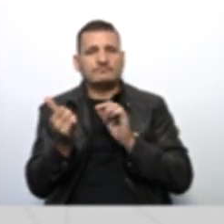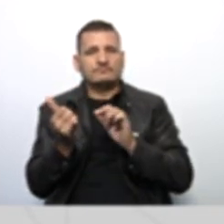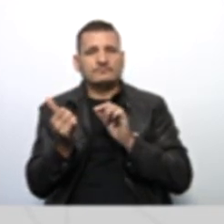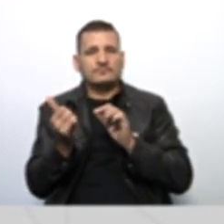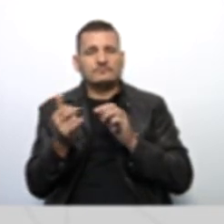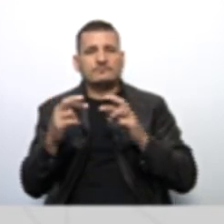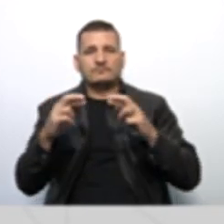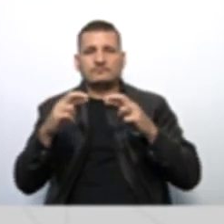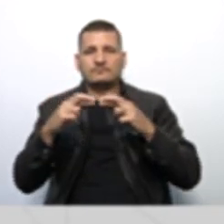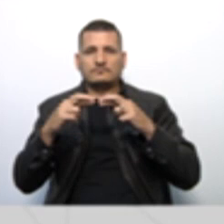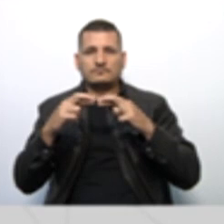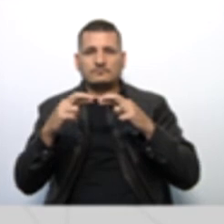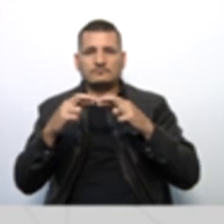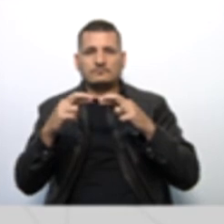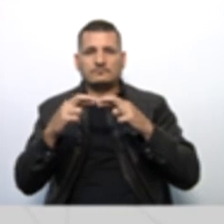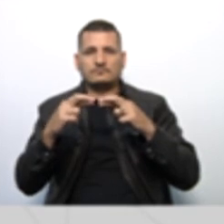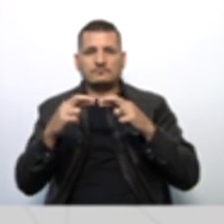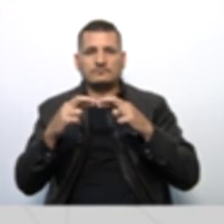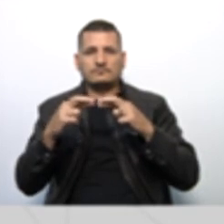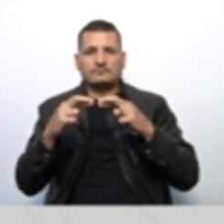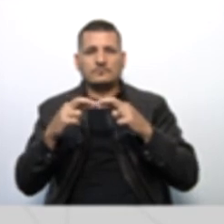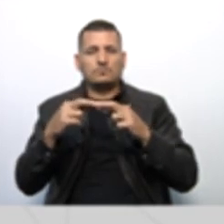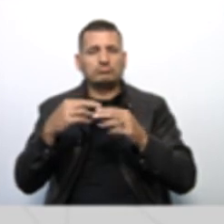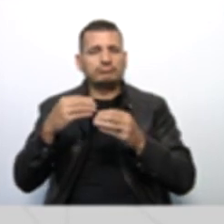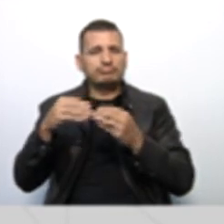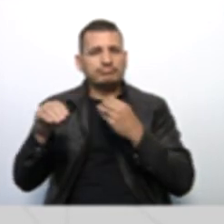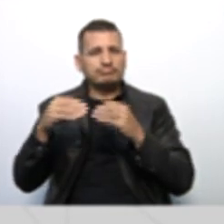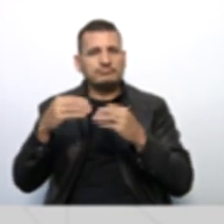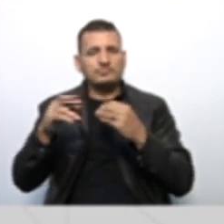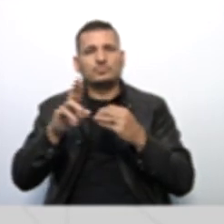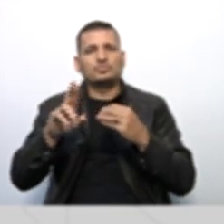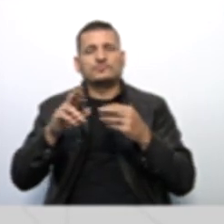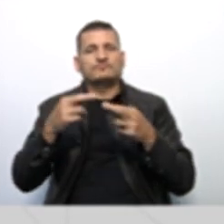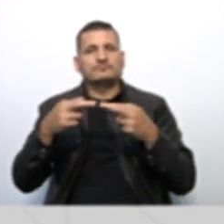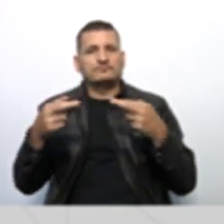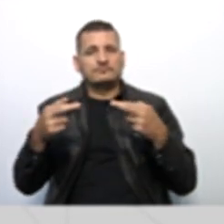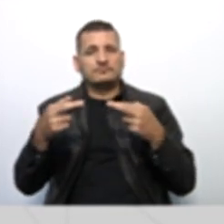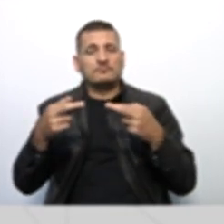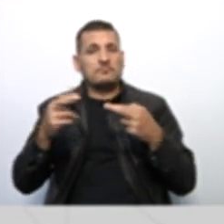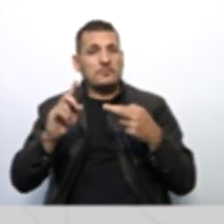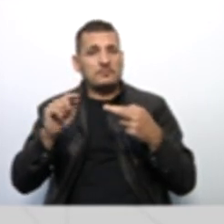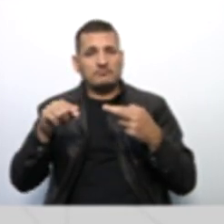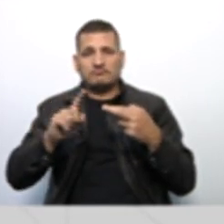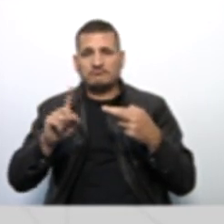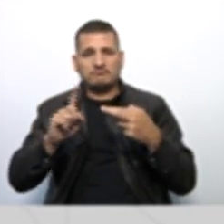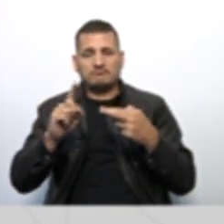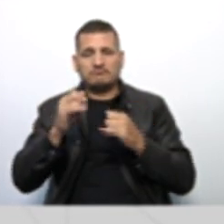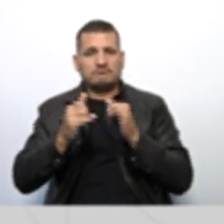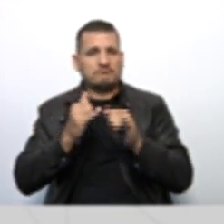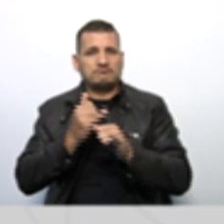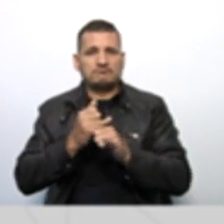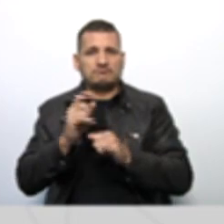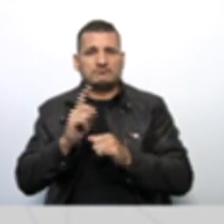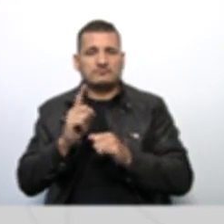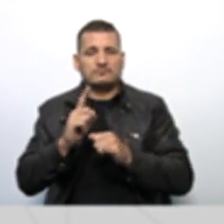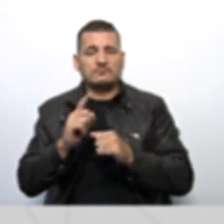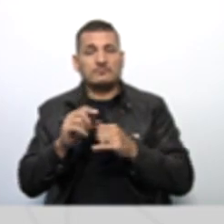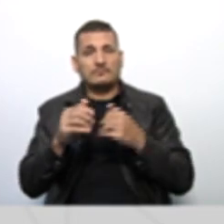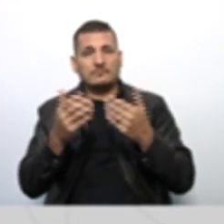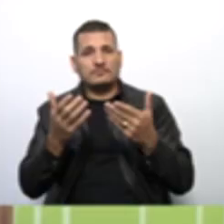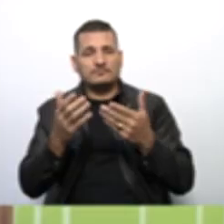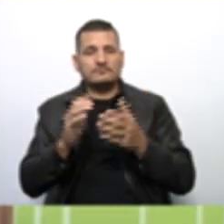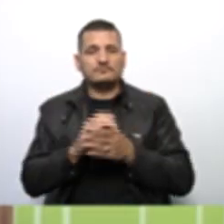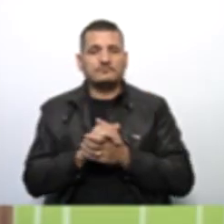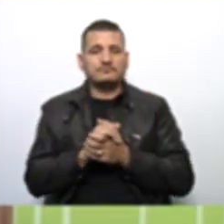Bluetooth, utilizamos uma rede, porém não utilizamos internet para isso. Então, vem cá, aluno. Então, ó,